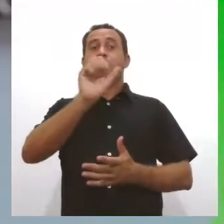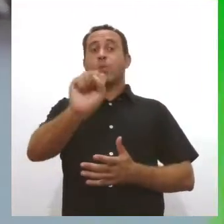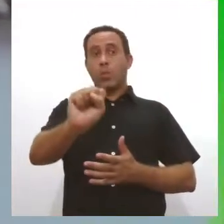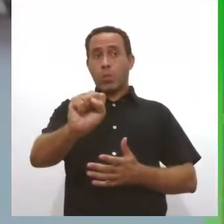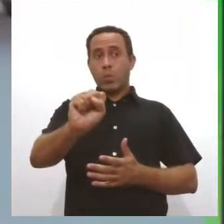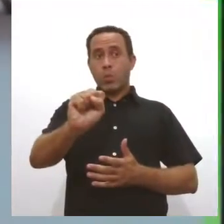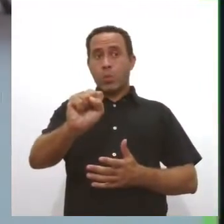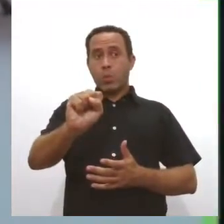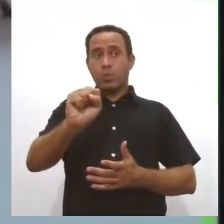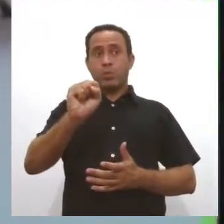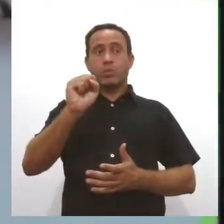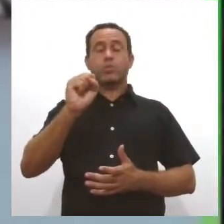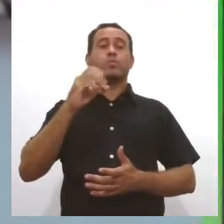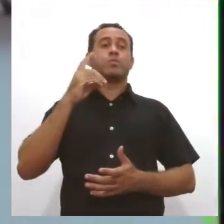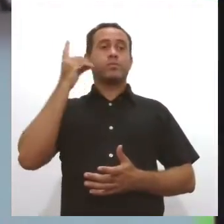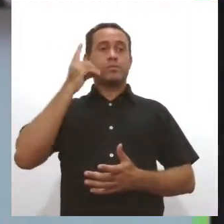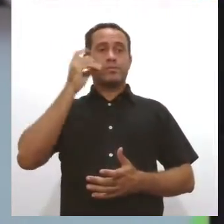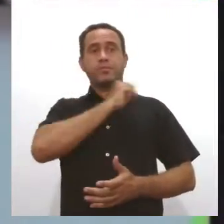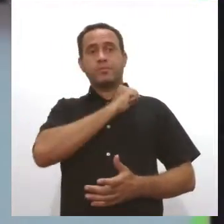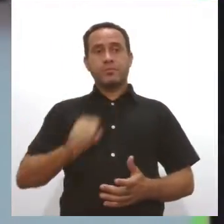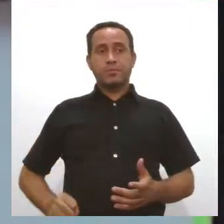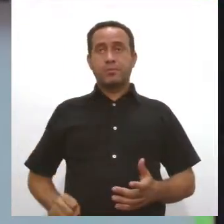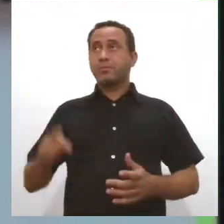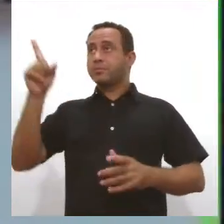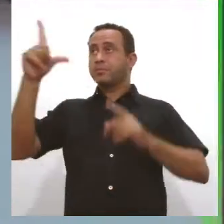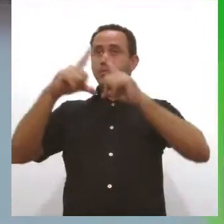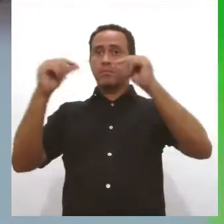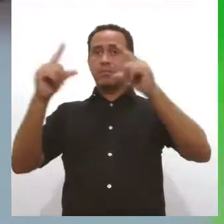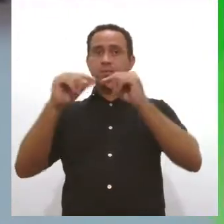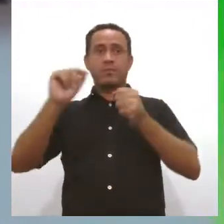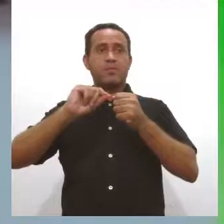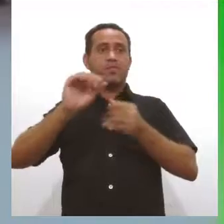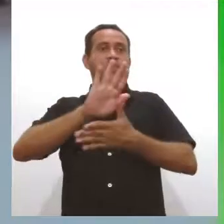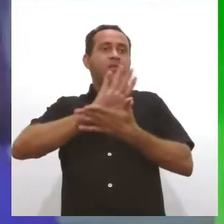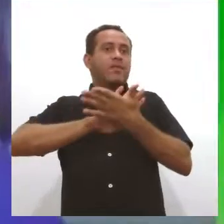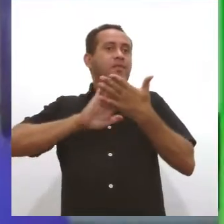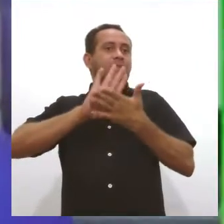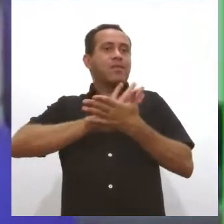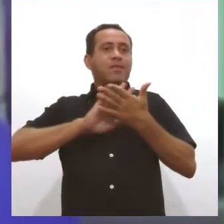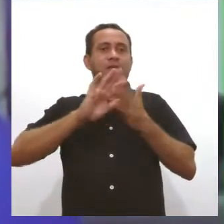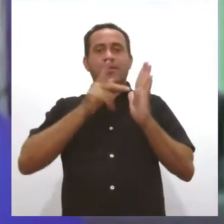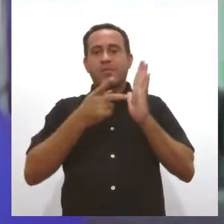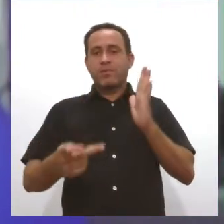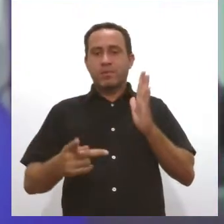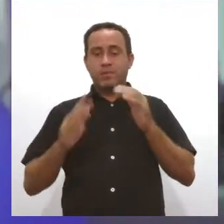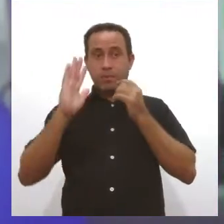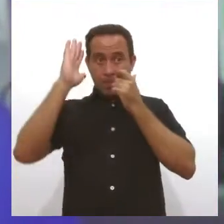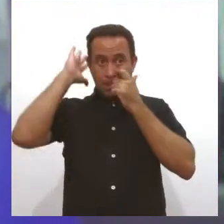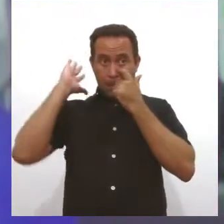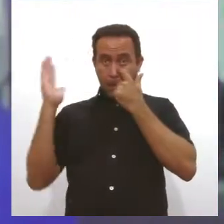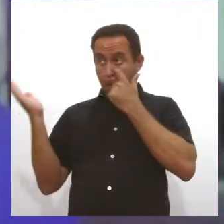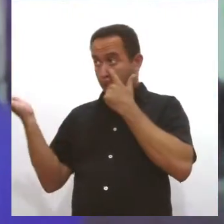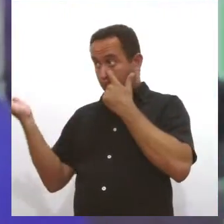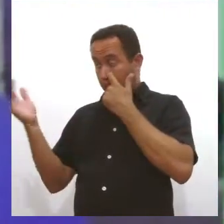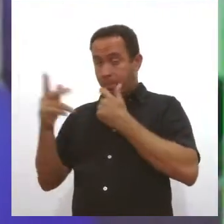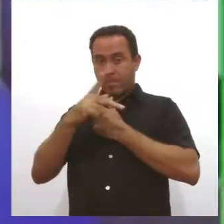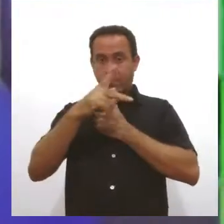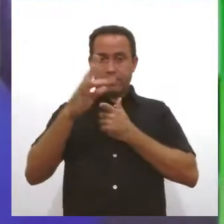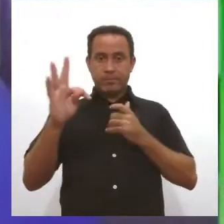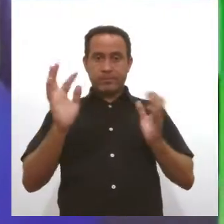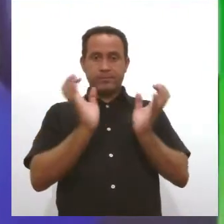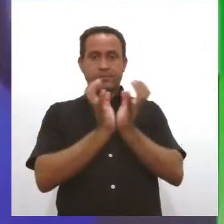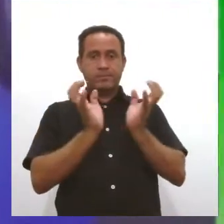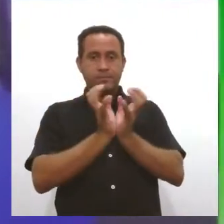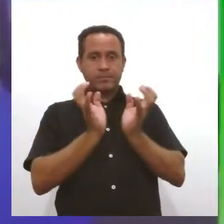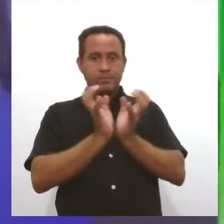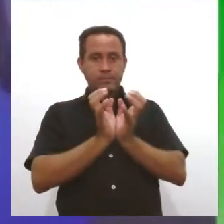e os 3 senadores por Sergipe não tenham reagido a esse projeto. O deputado Irã Barbosa, do PT, participou